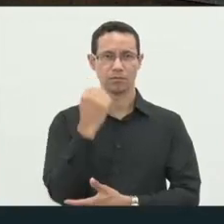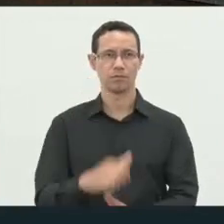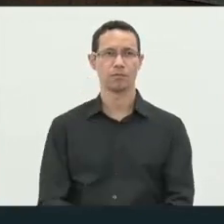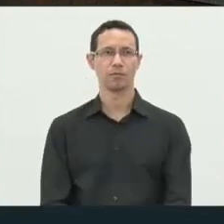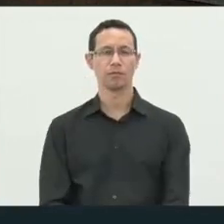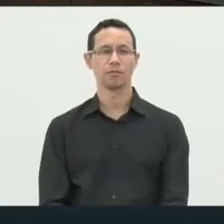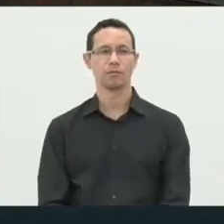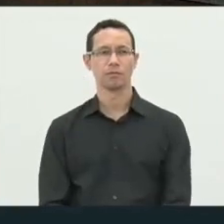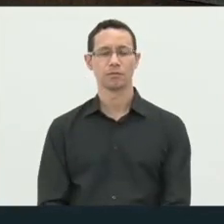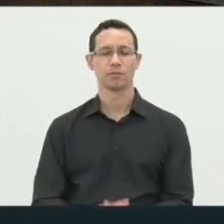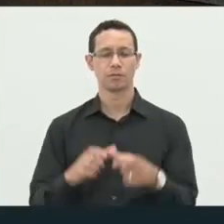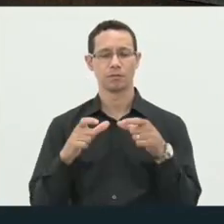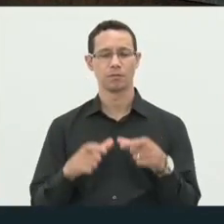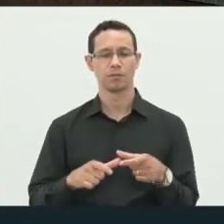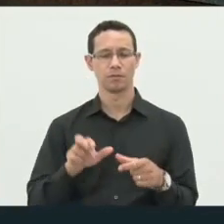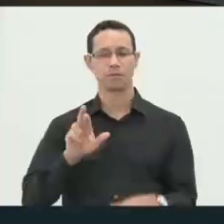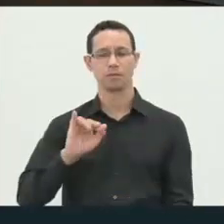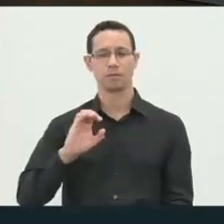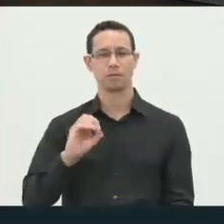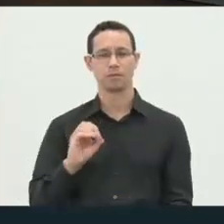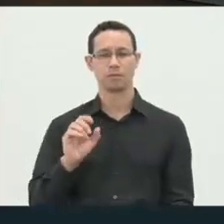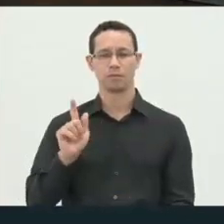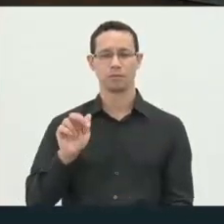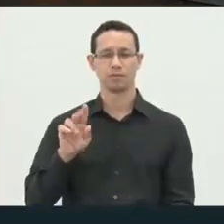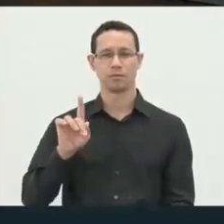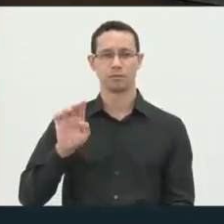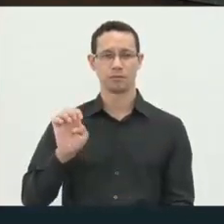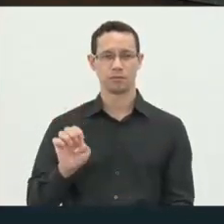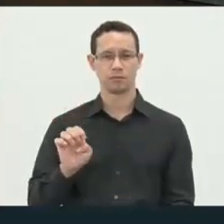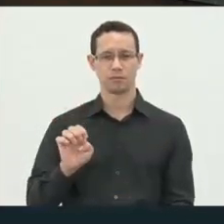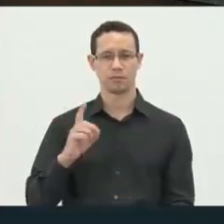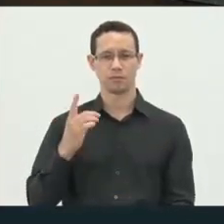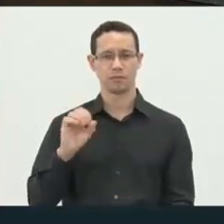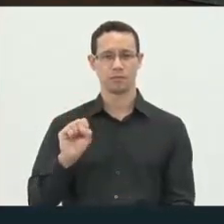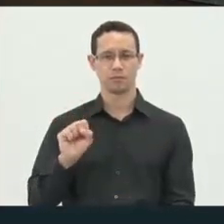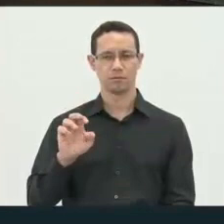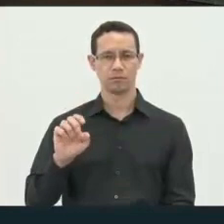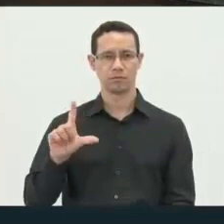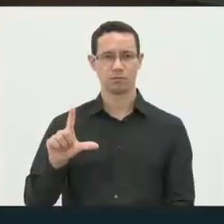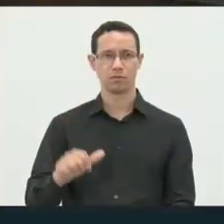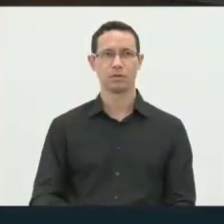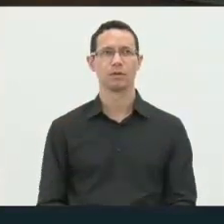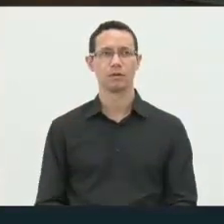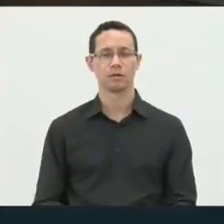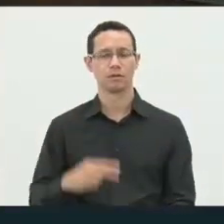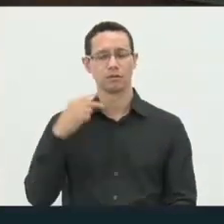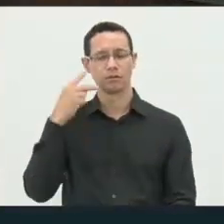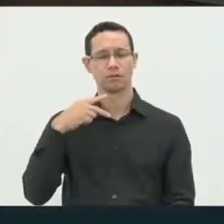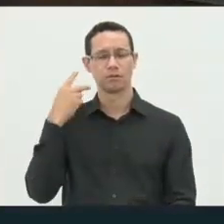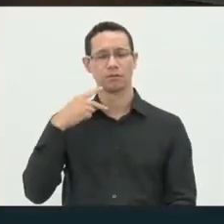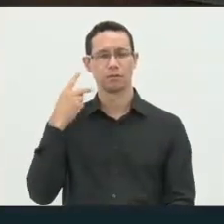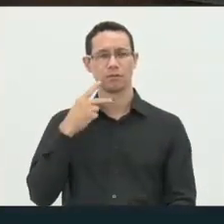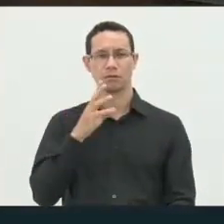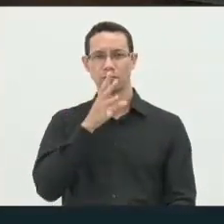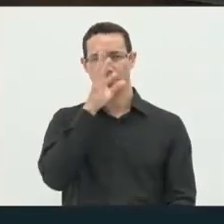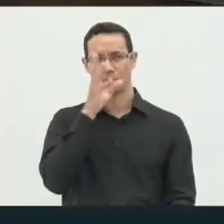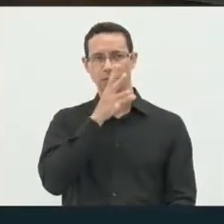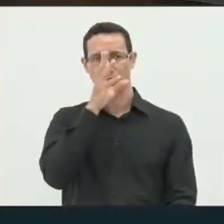no Rio Grande do Sul pelo vereador que de forma discriminatória